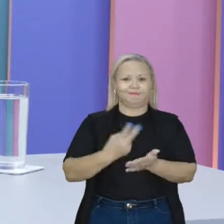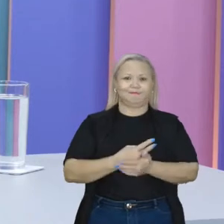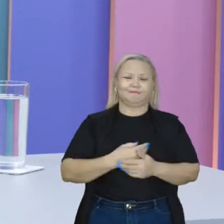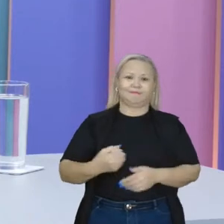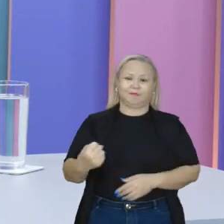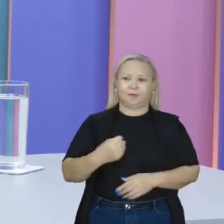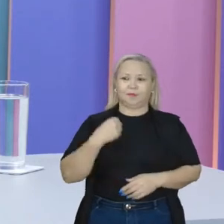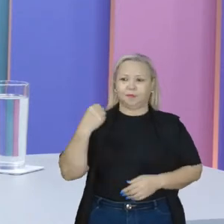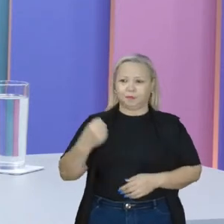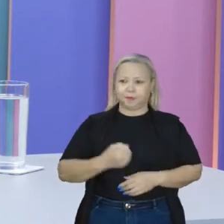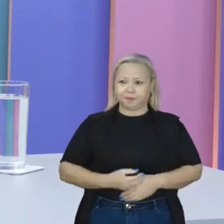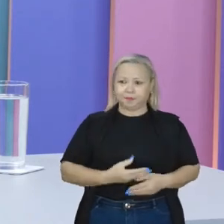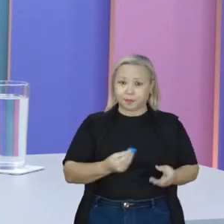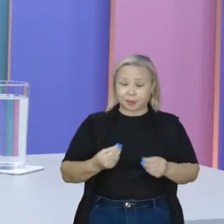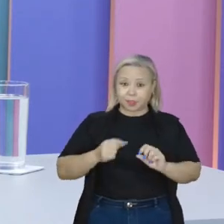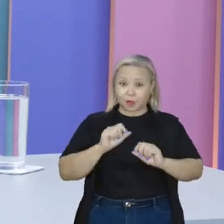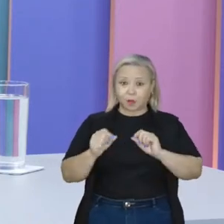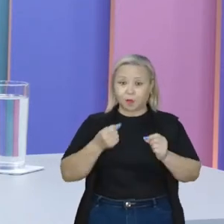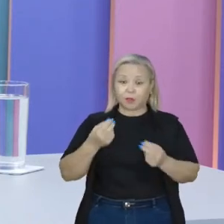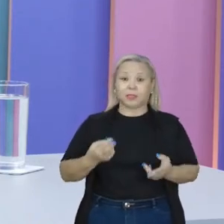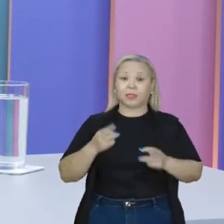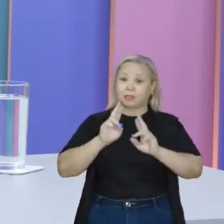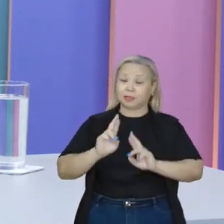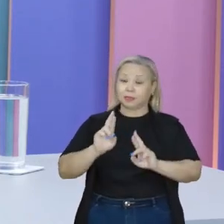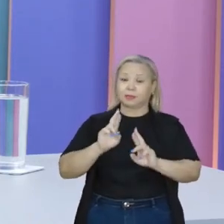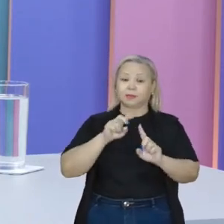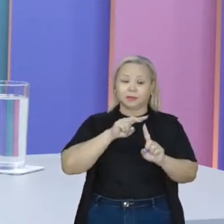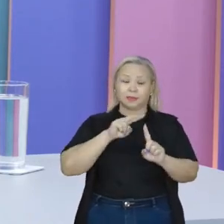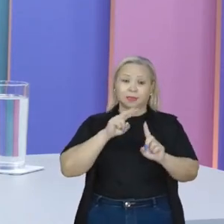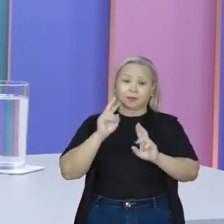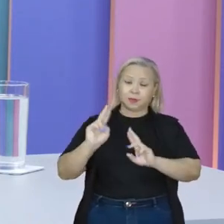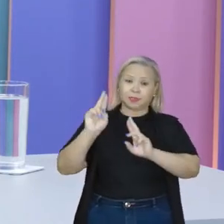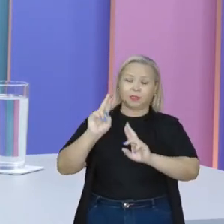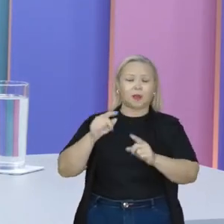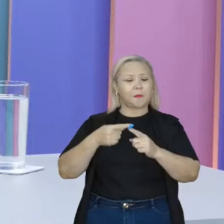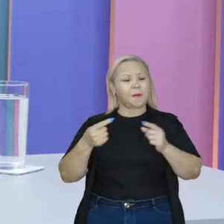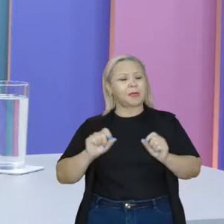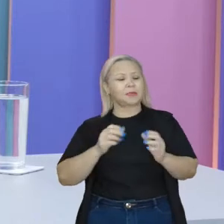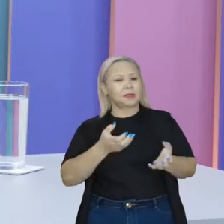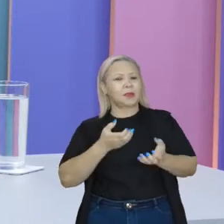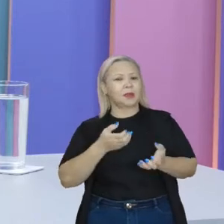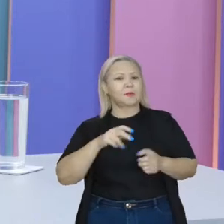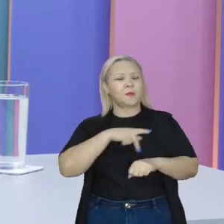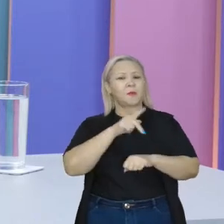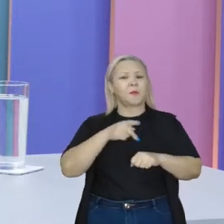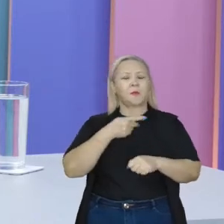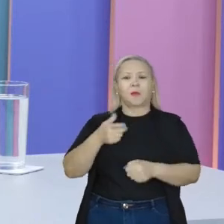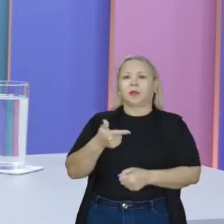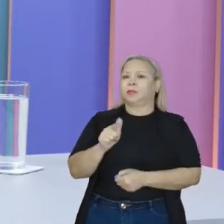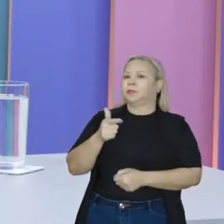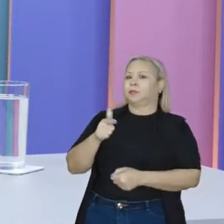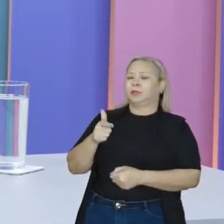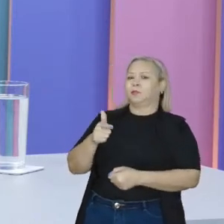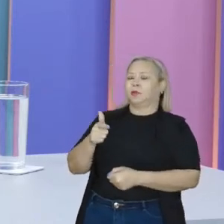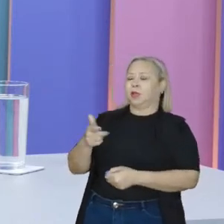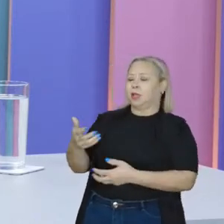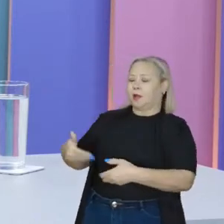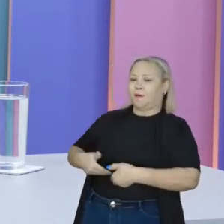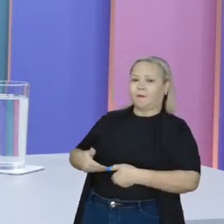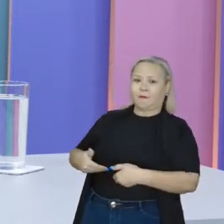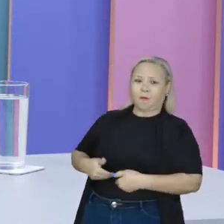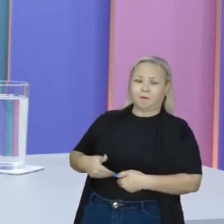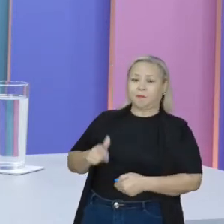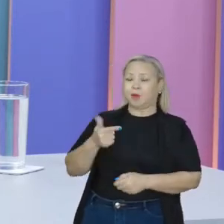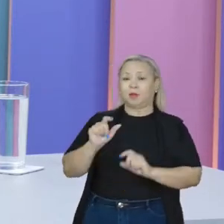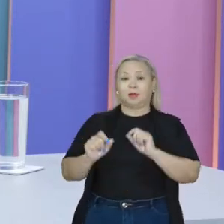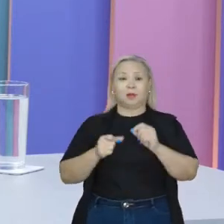Então, são muitas as expectativas, né? Mas queremos um país sem fome, né? Sem fome, e para não ter fome tem